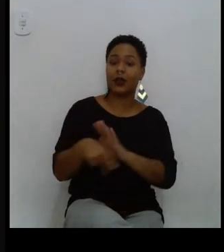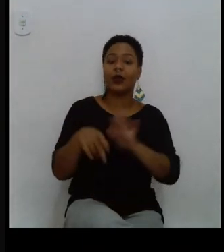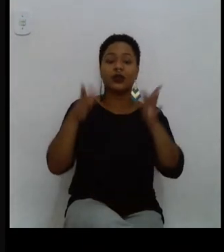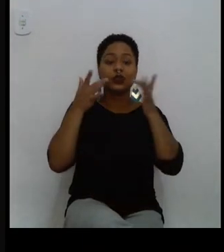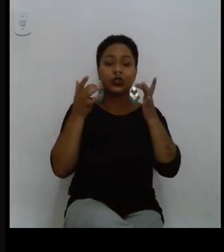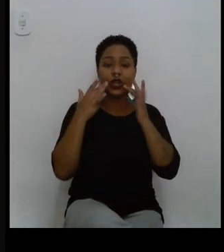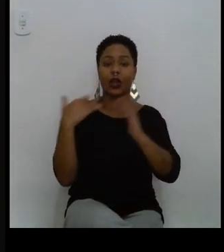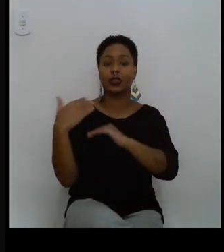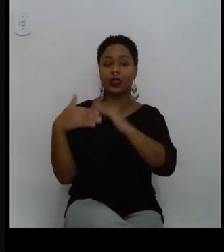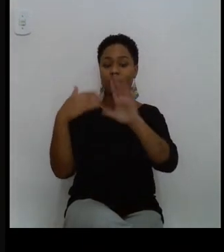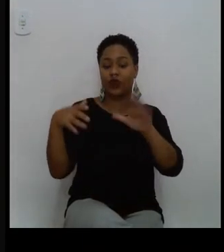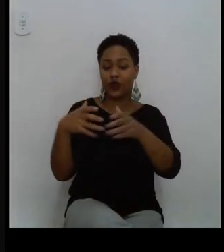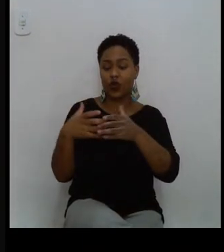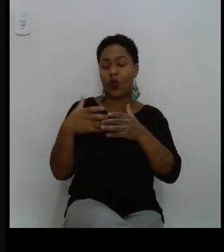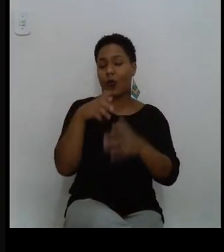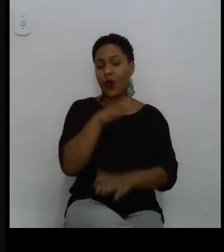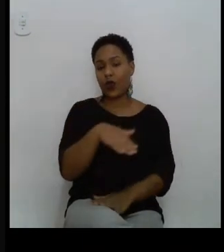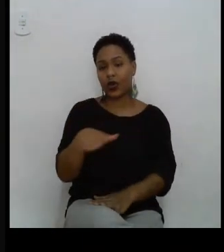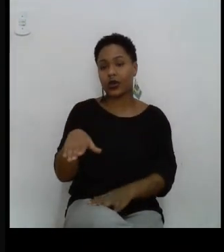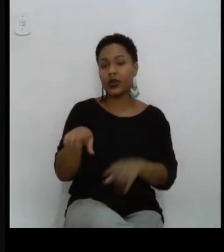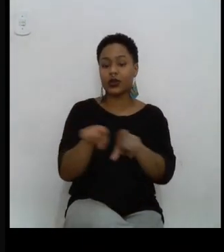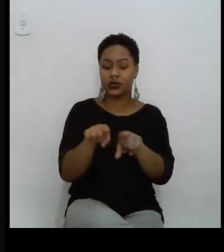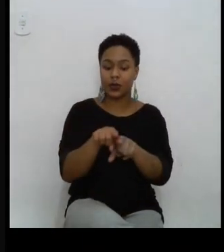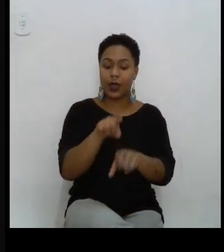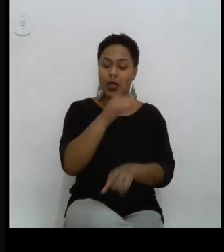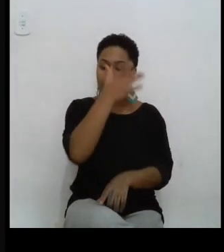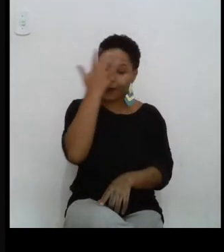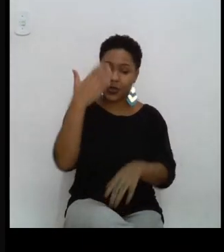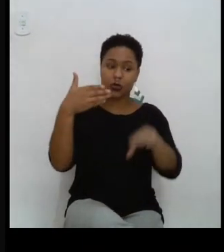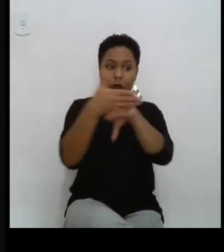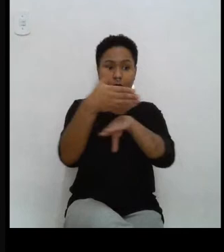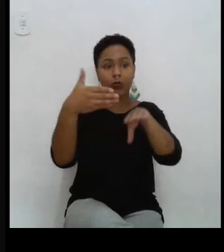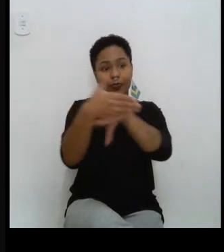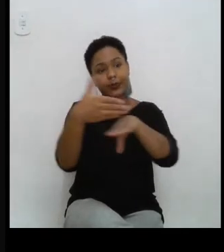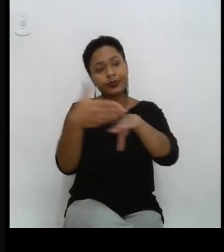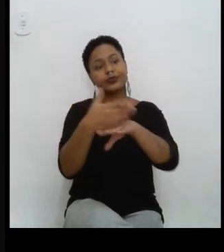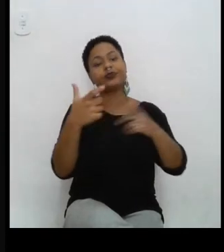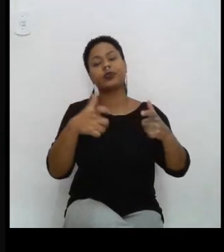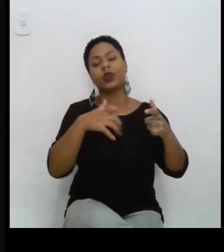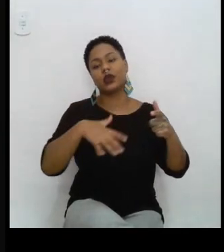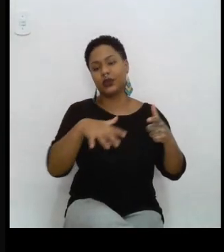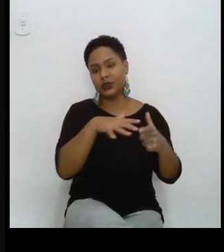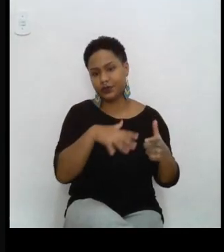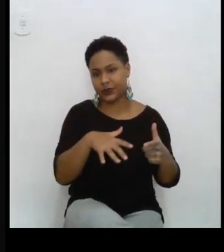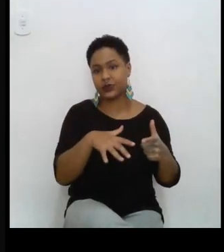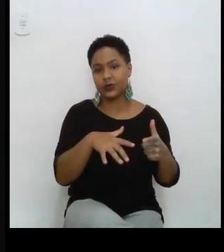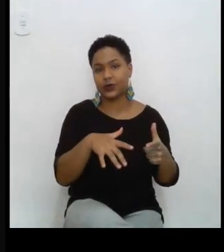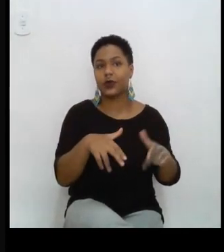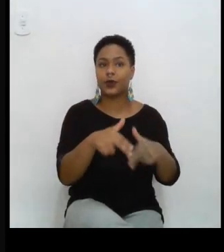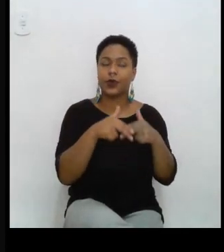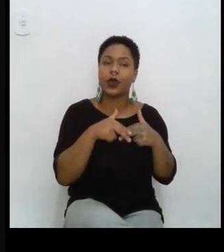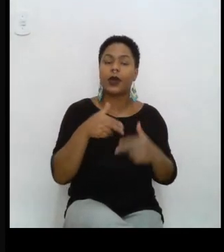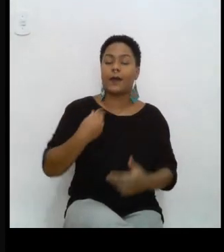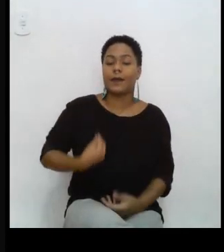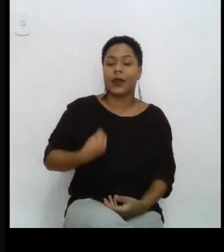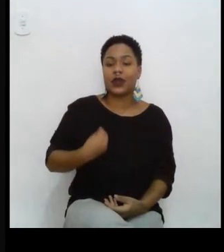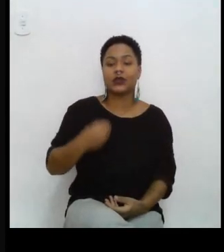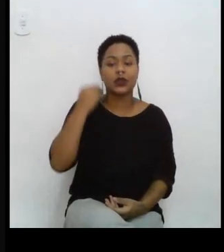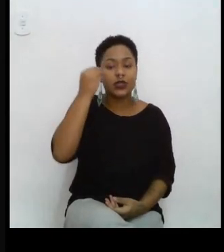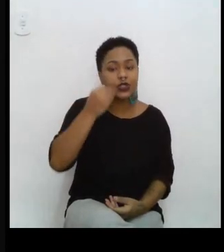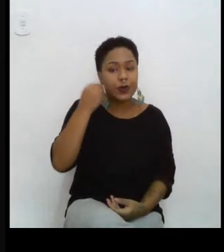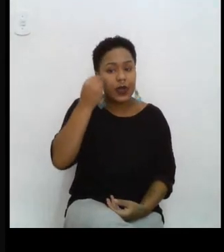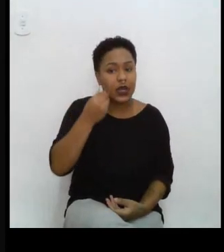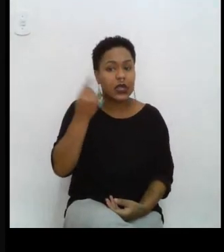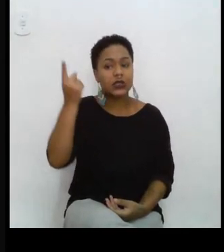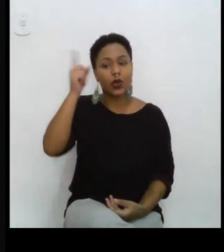crianças e pessoas que frequentavam o espaço assim em a partir de uma presença de uma experiência cotidiana e de uma ideia